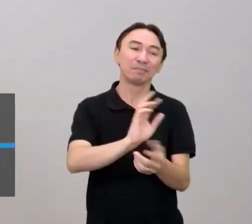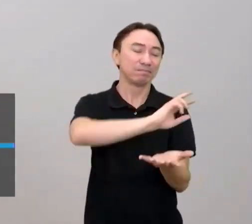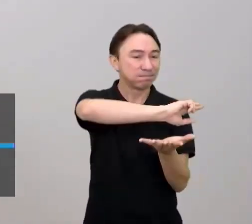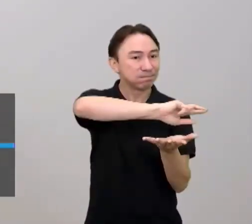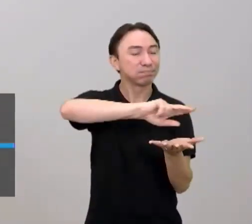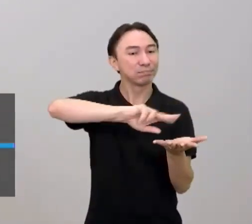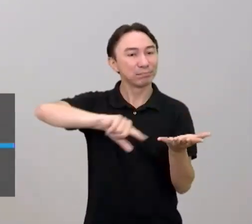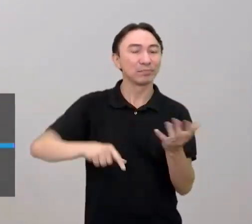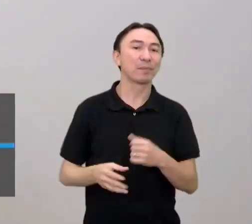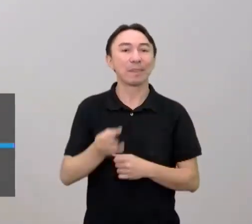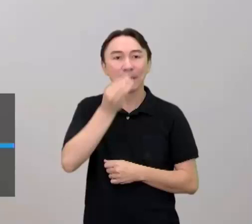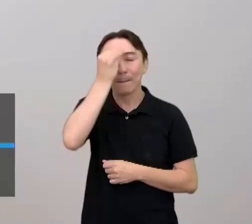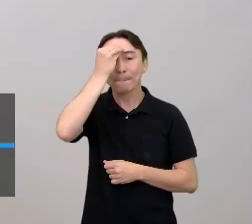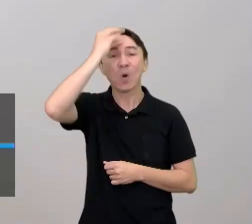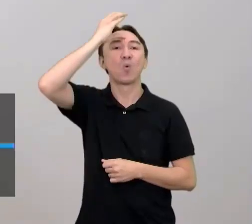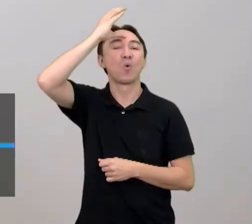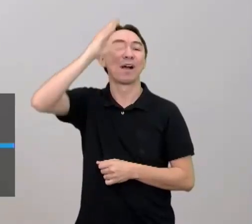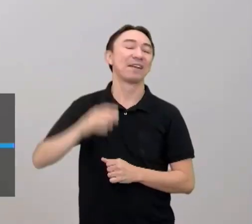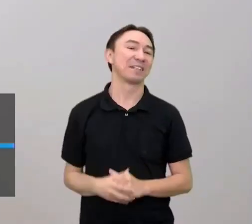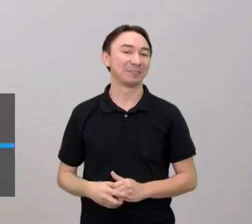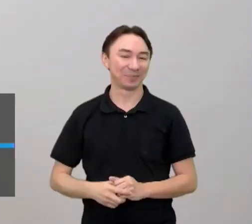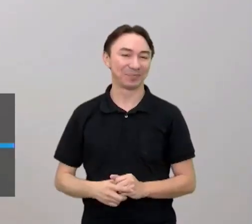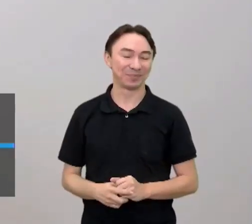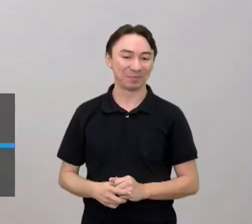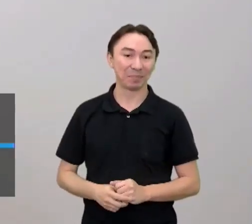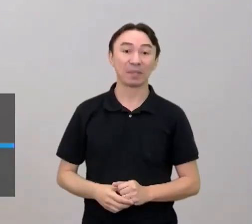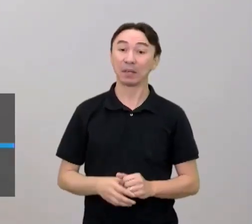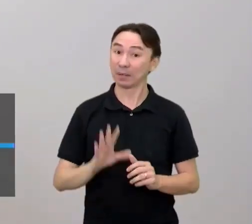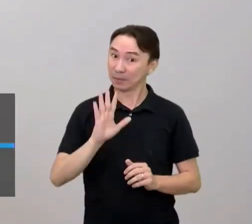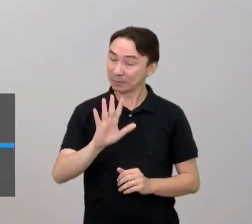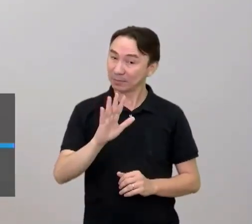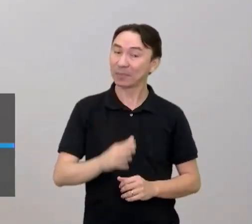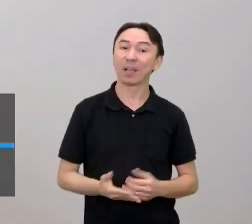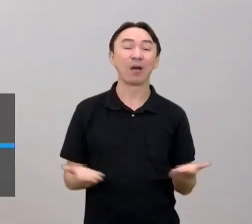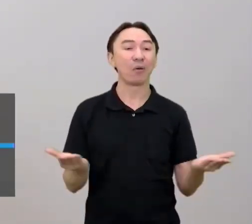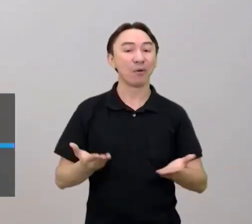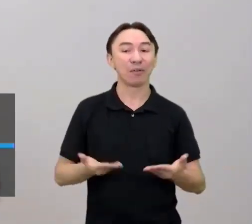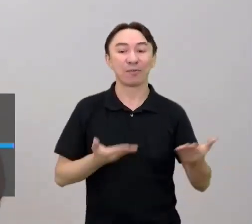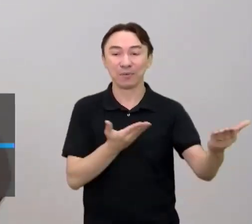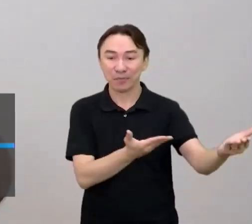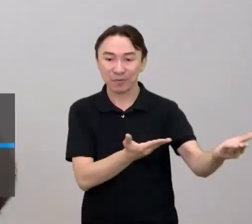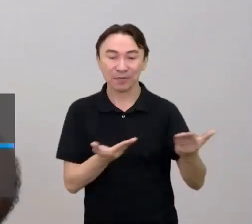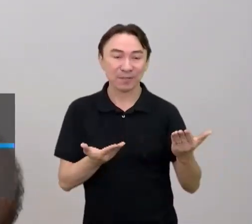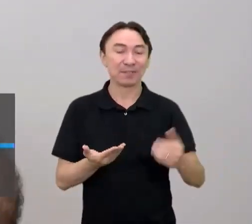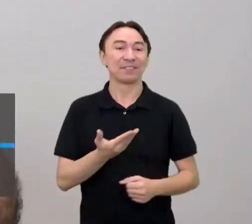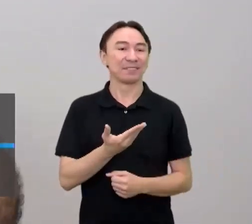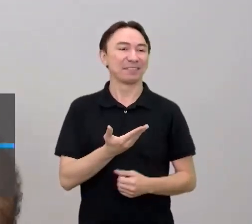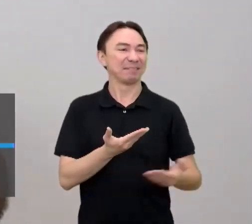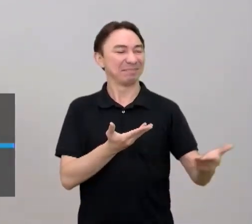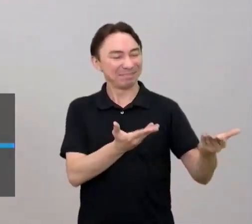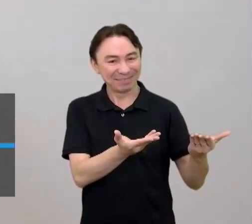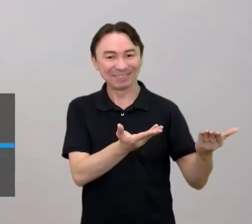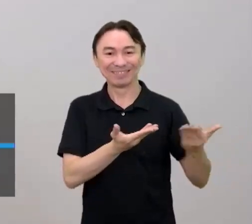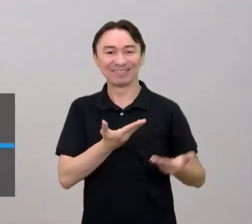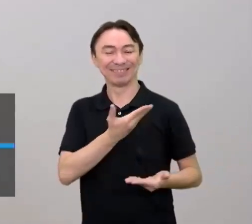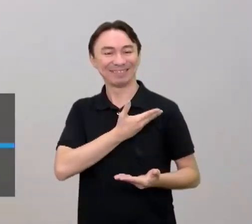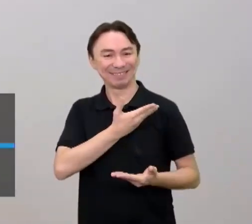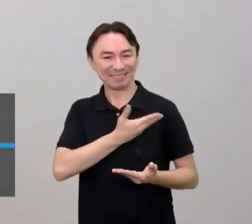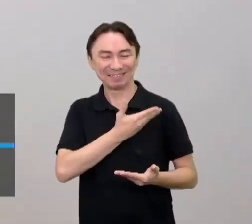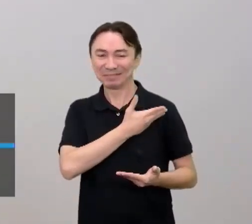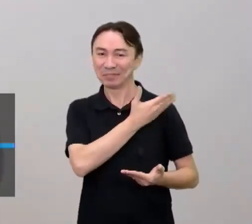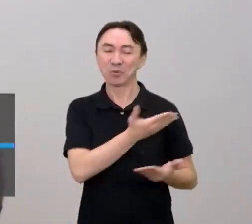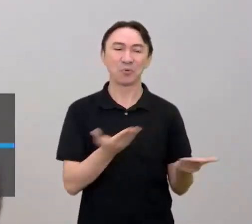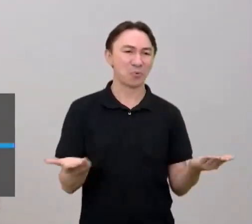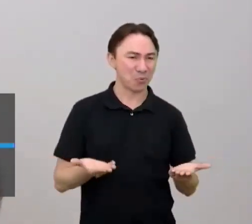eu quero logo de cara aqui já apresentar meu convidado agora da manhã. Ele está muito elegante, está